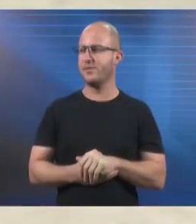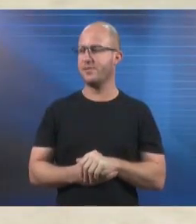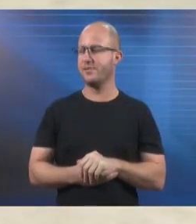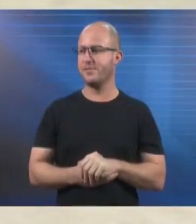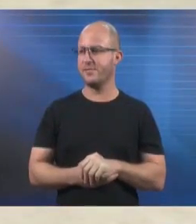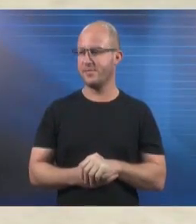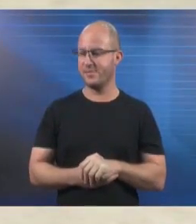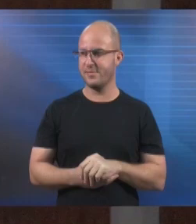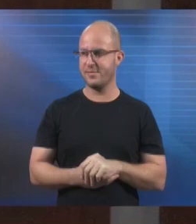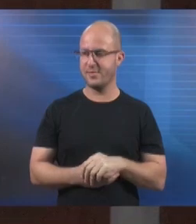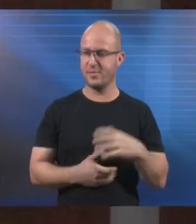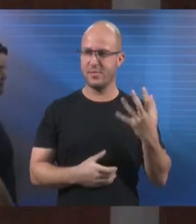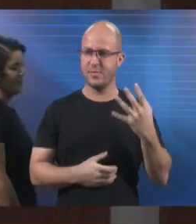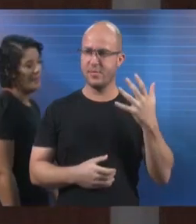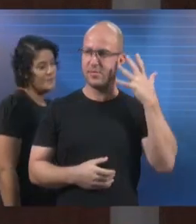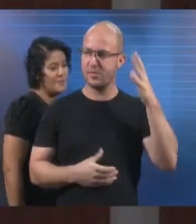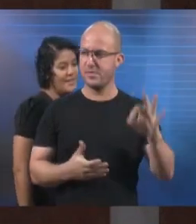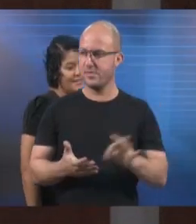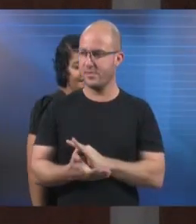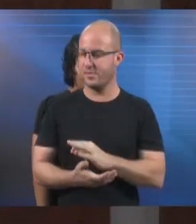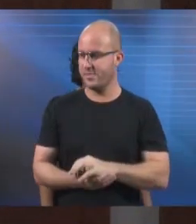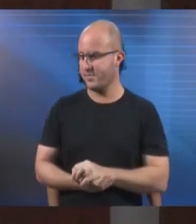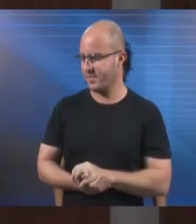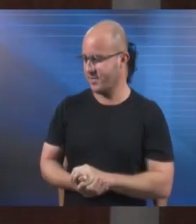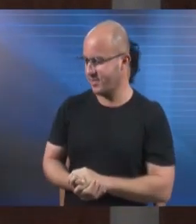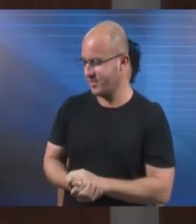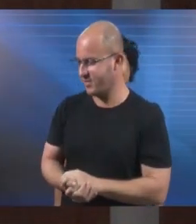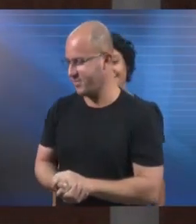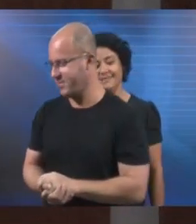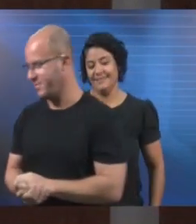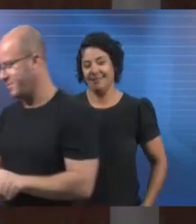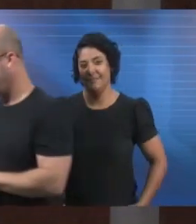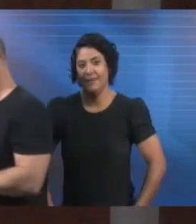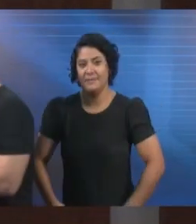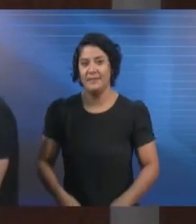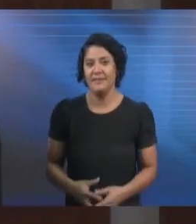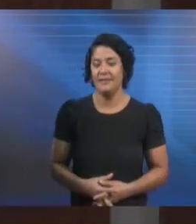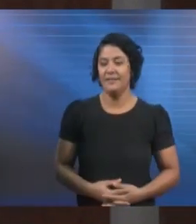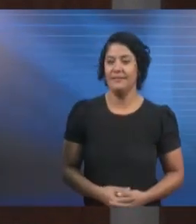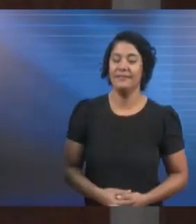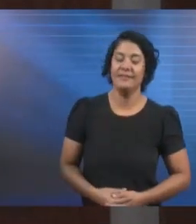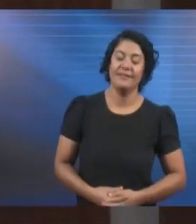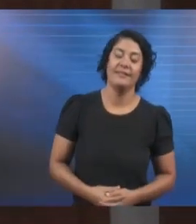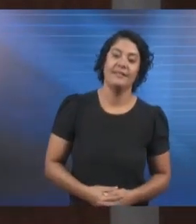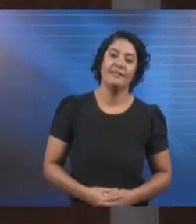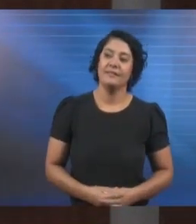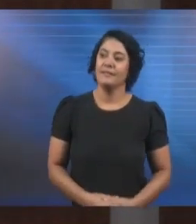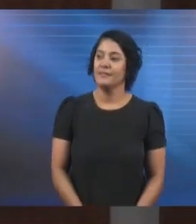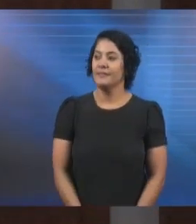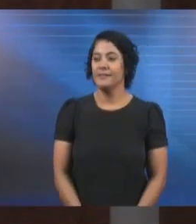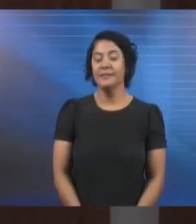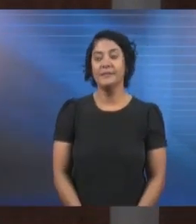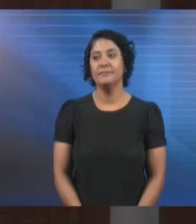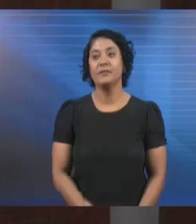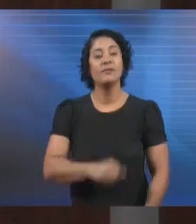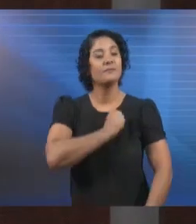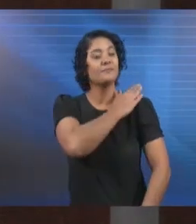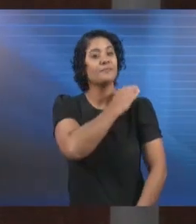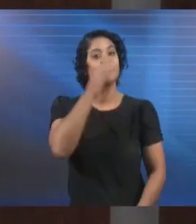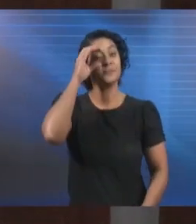com a palavra o quarto horor inscrito no horário do lí coronel azev com a palavra Coronel